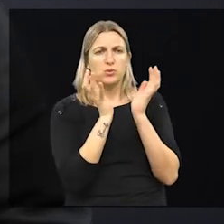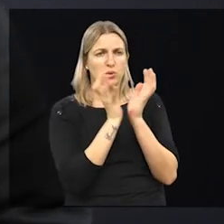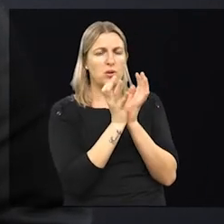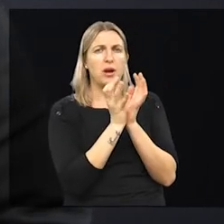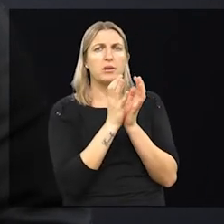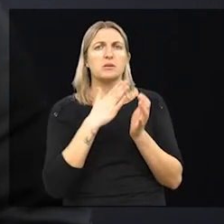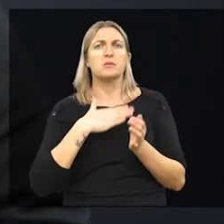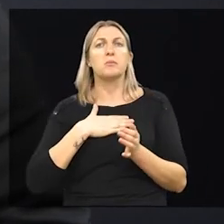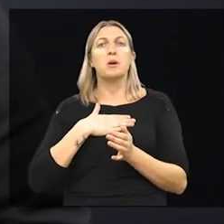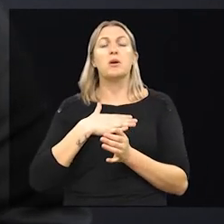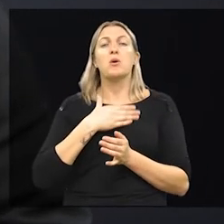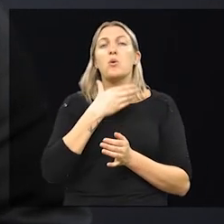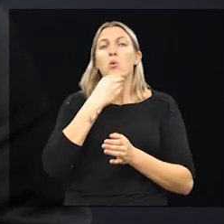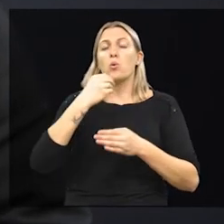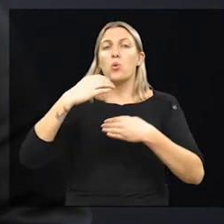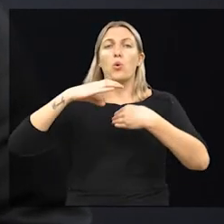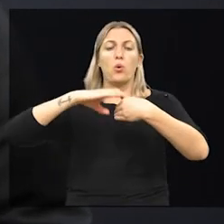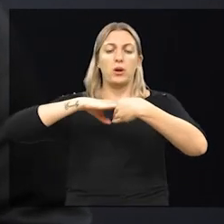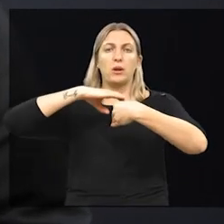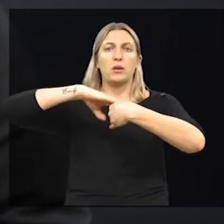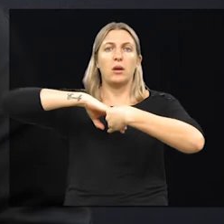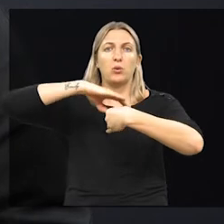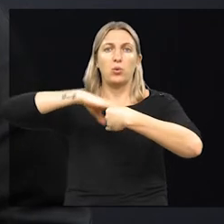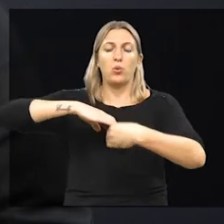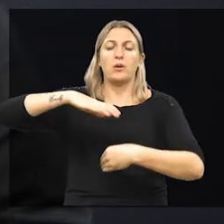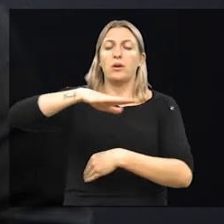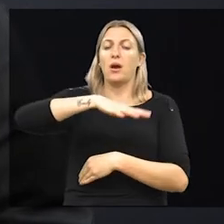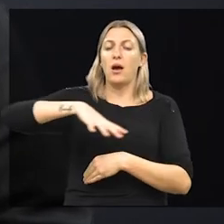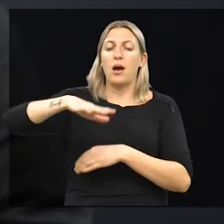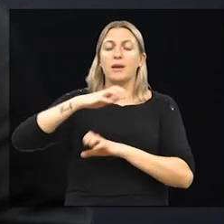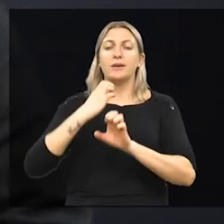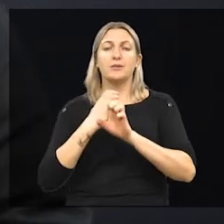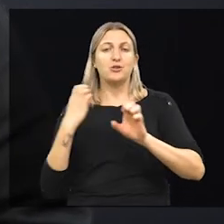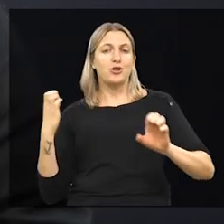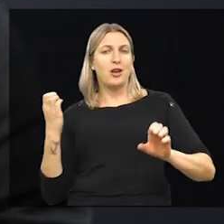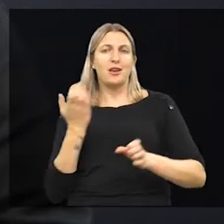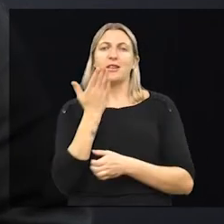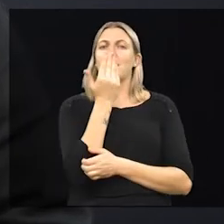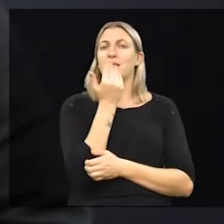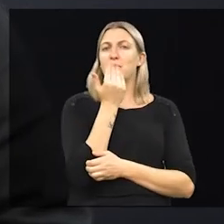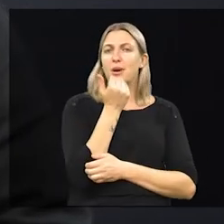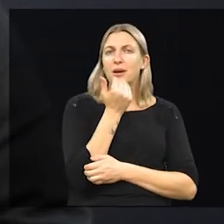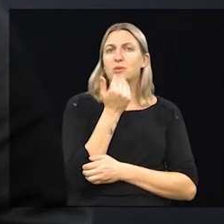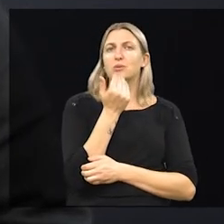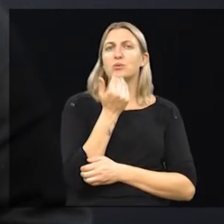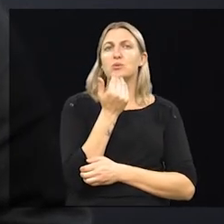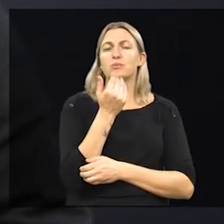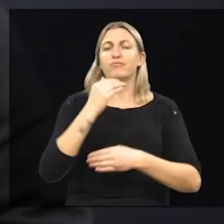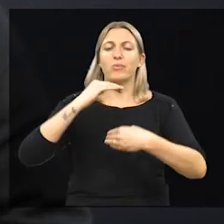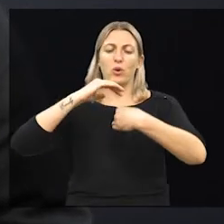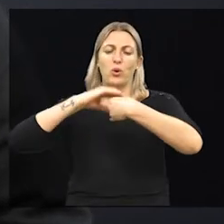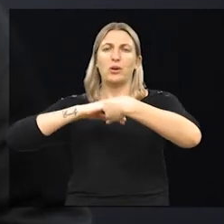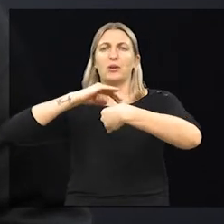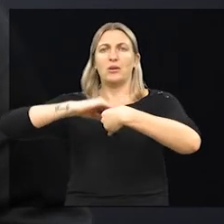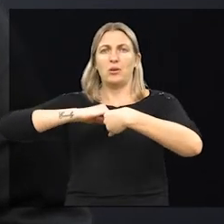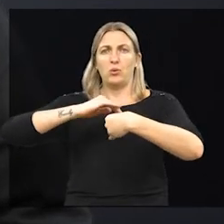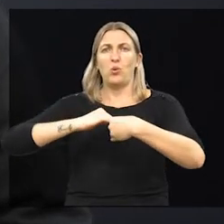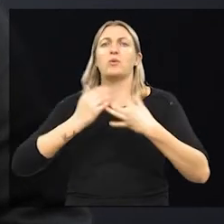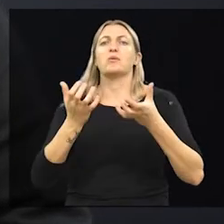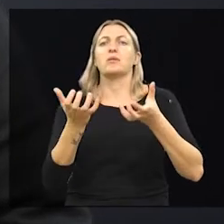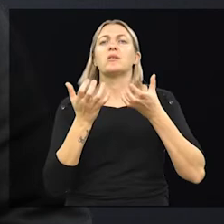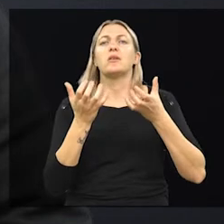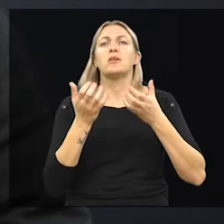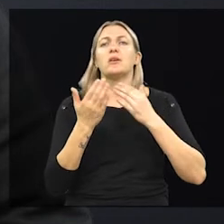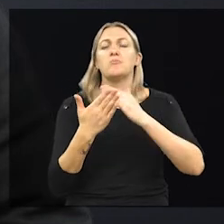tivessem a pressão do público consumidor então assim como eu já falei na minha área era bem diferente dentro